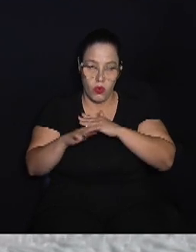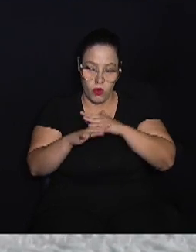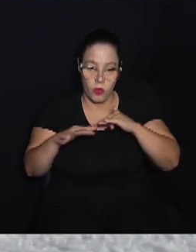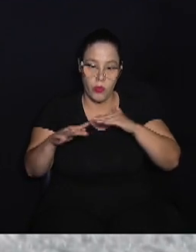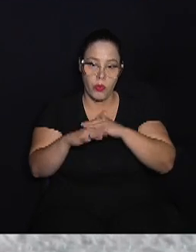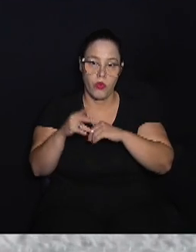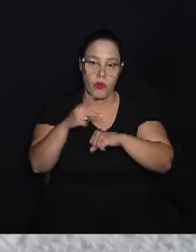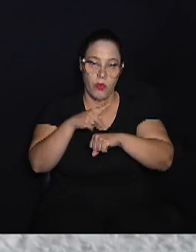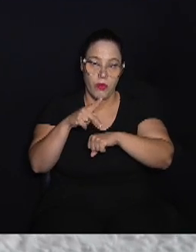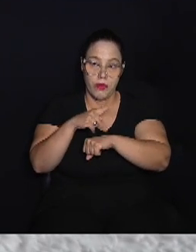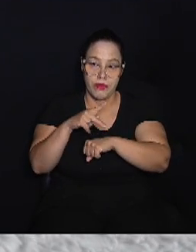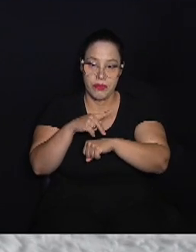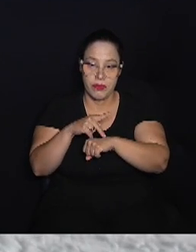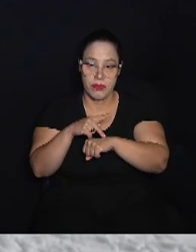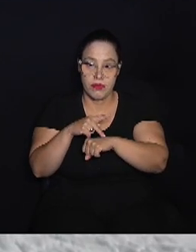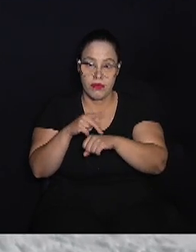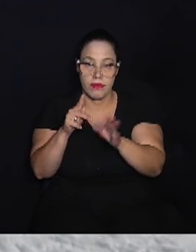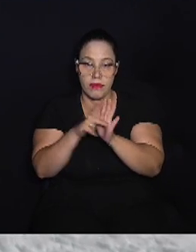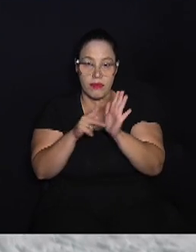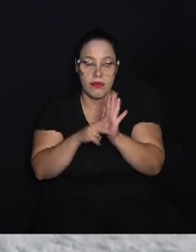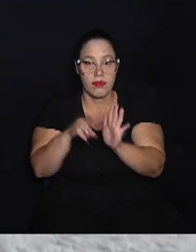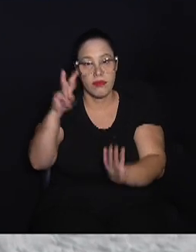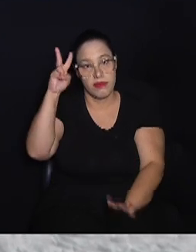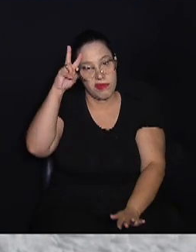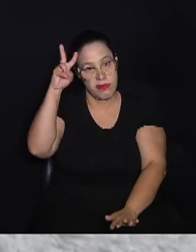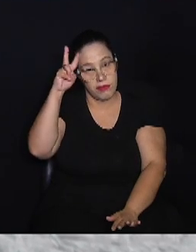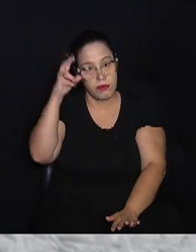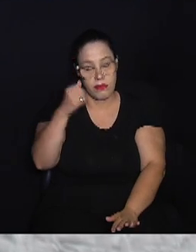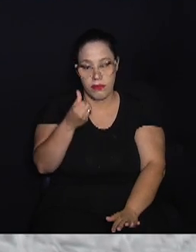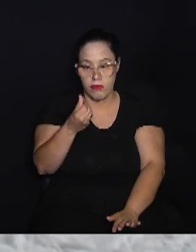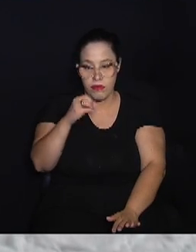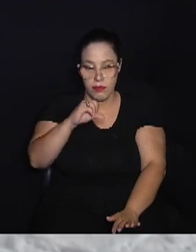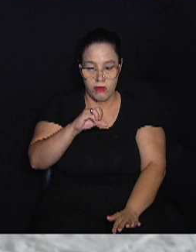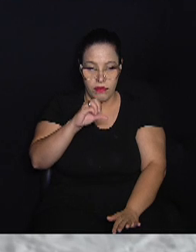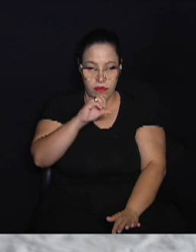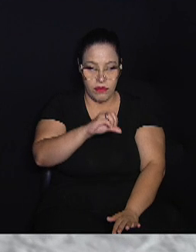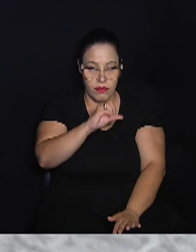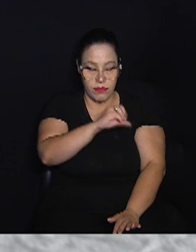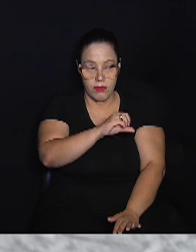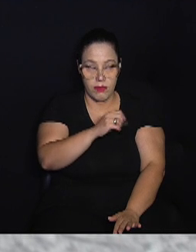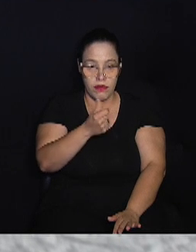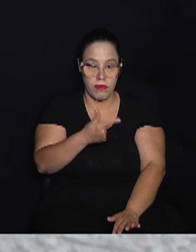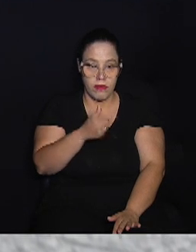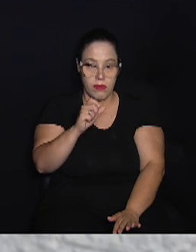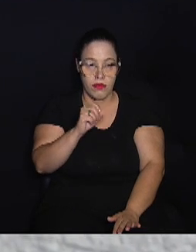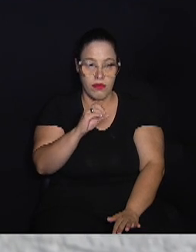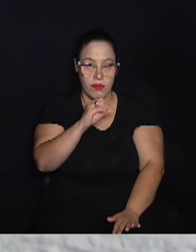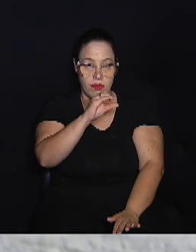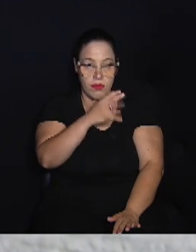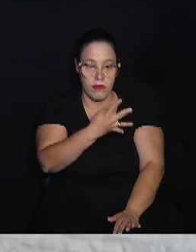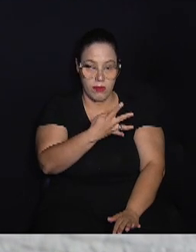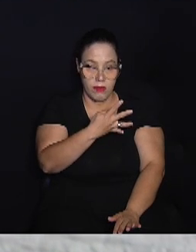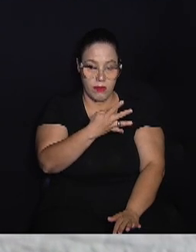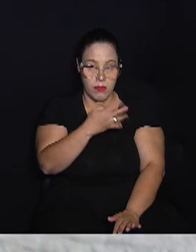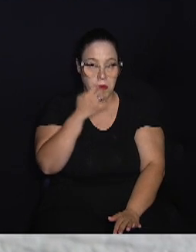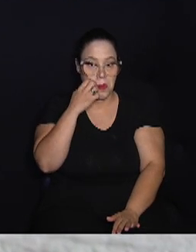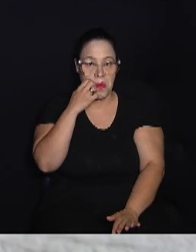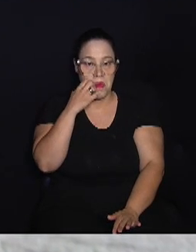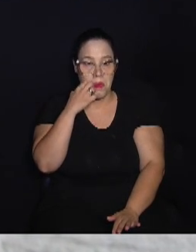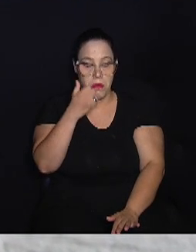país. Na série histórica de 1999 a 2024, o Brasil saiu